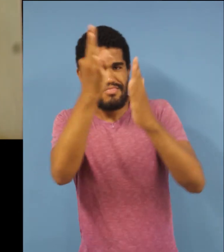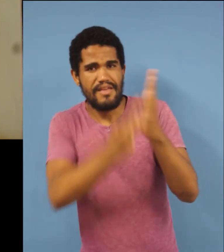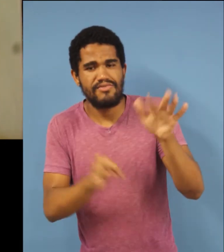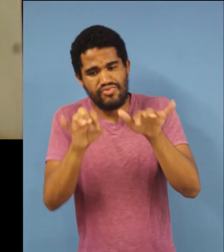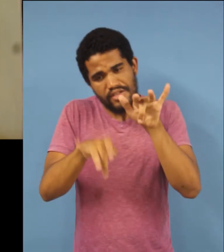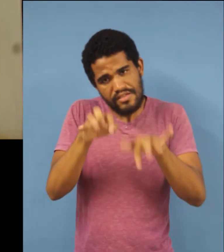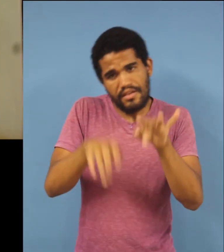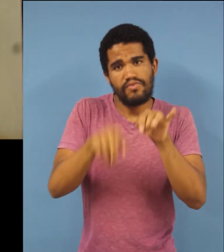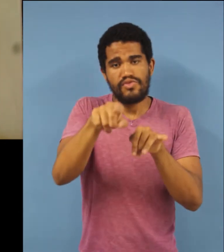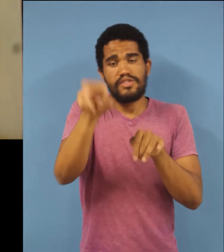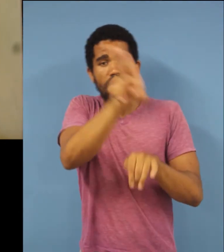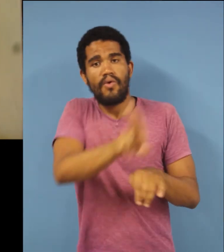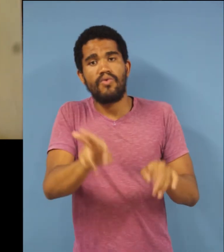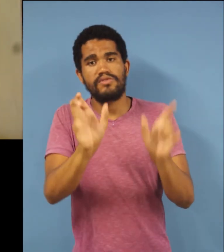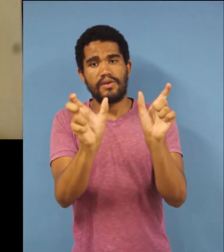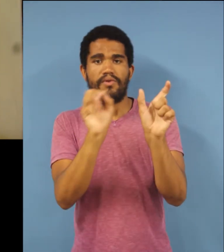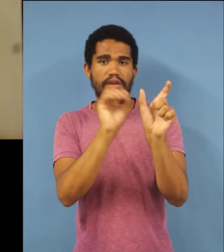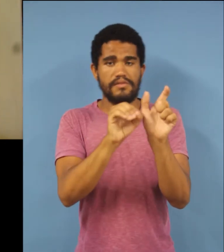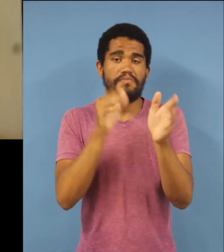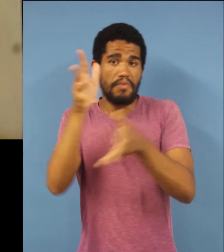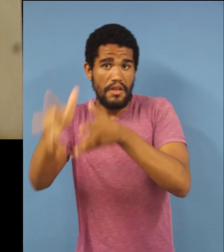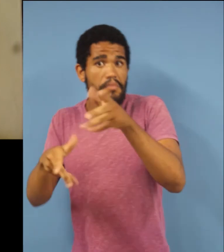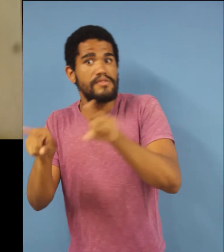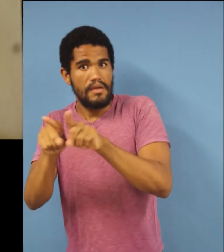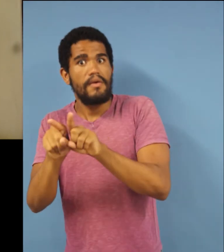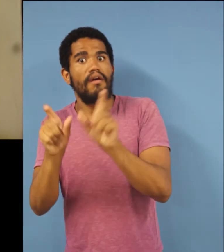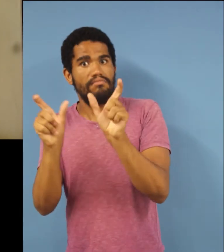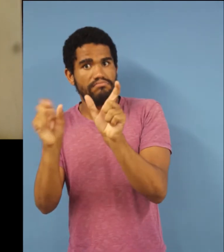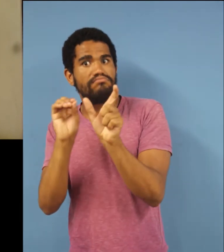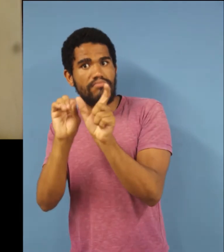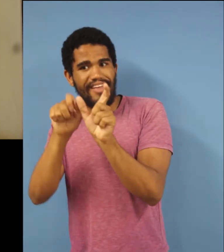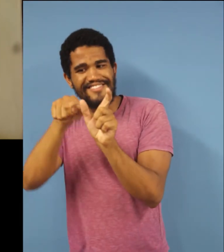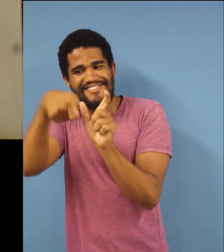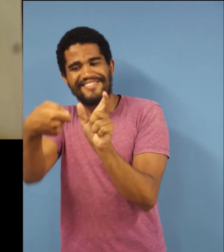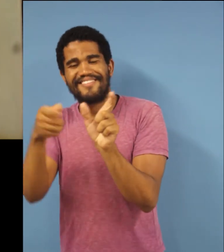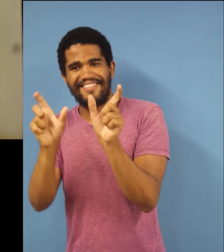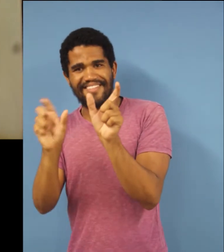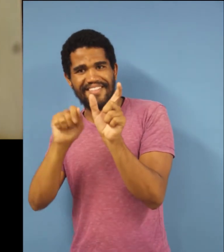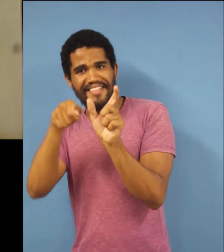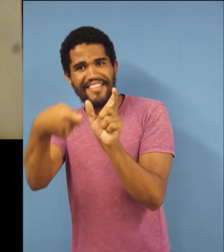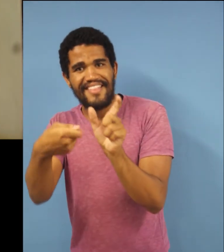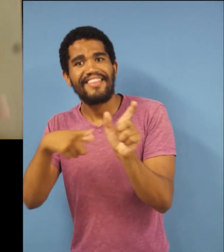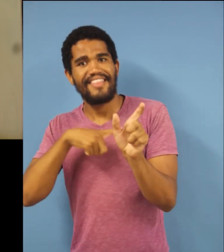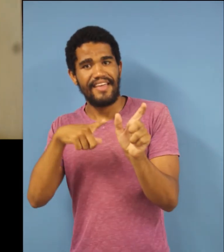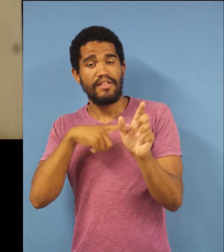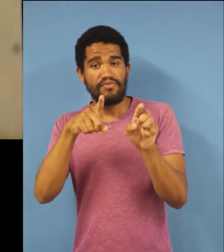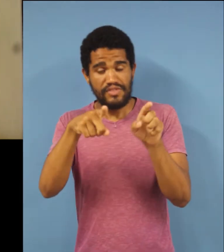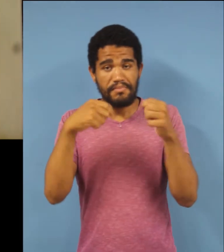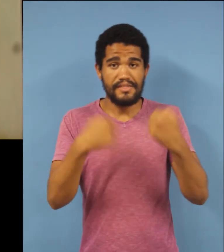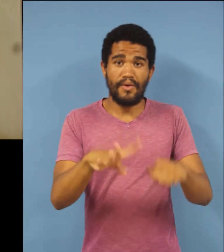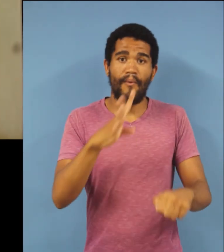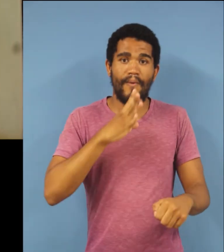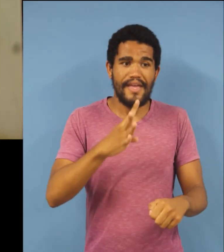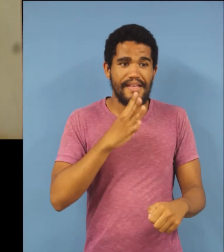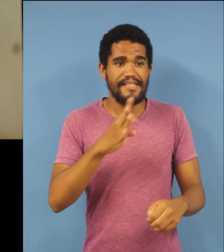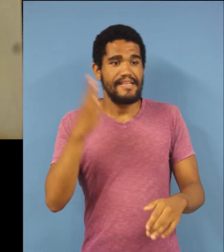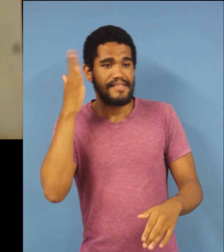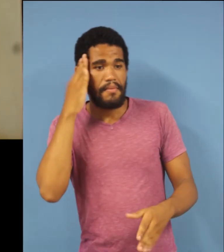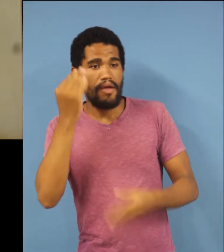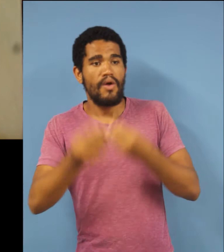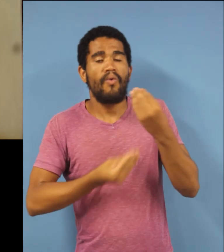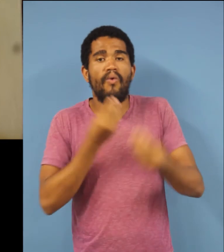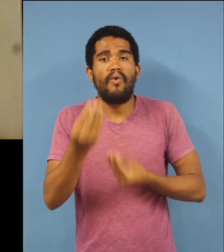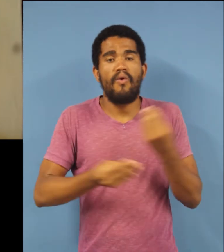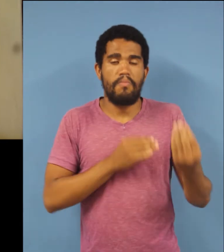de texto que você faz o uso de conectivos, sim. Então é preciso você conhecê-los e conhecer a